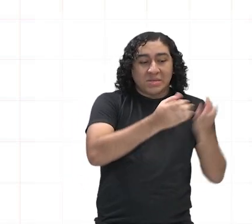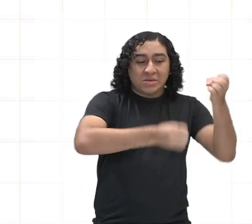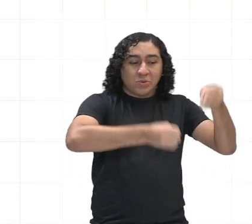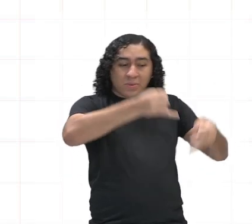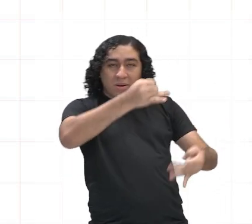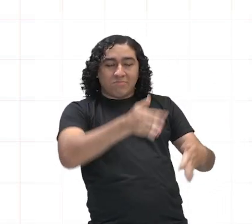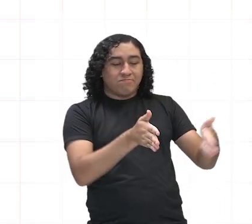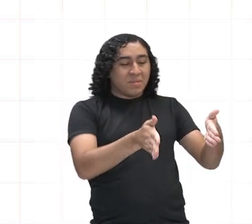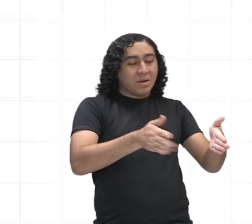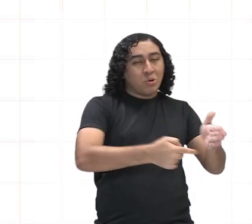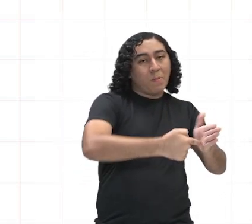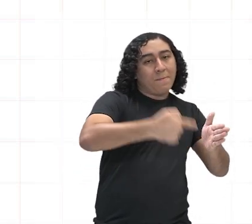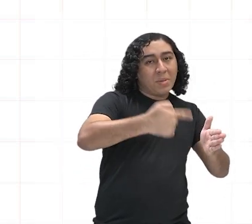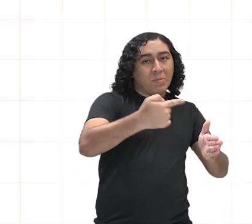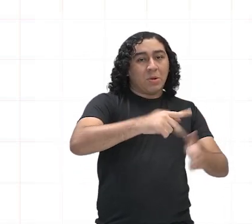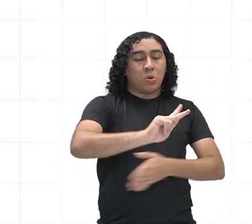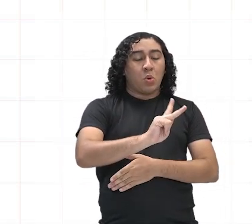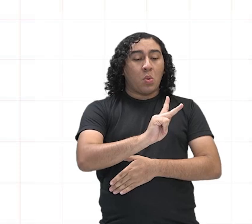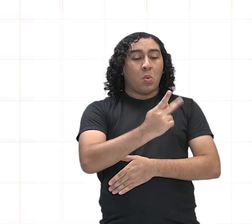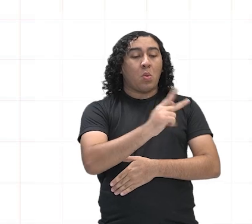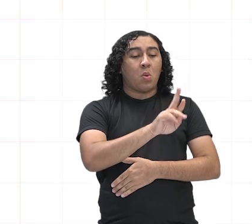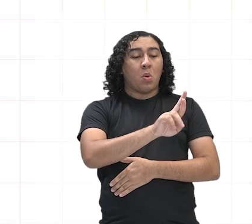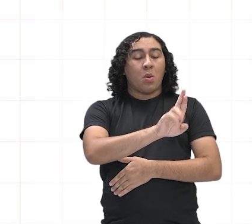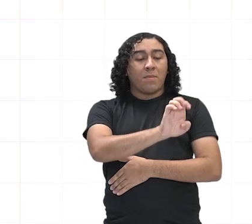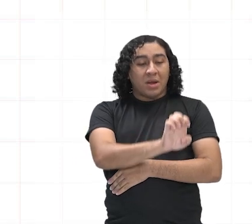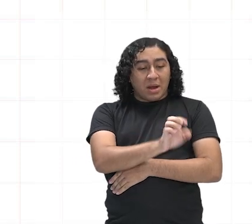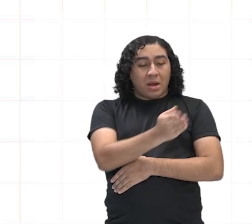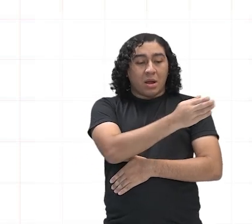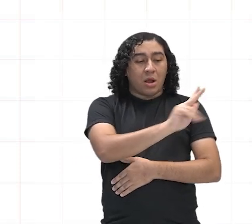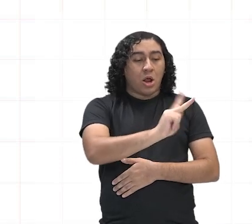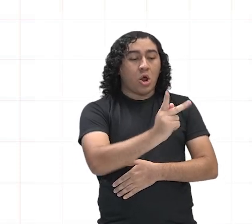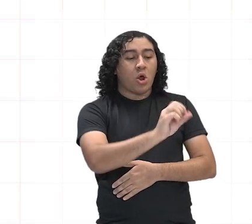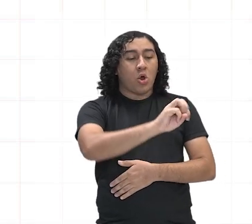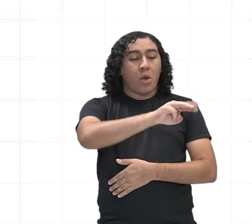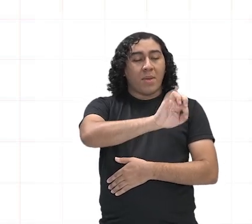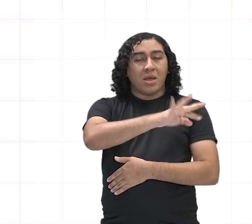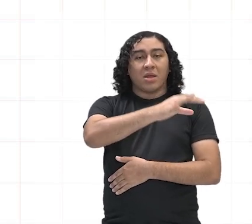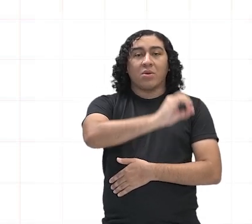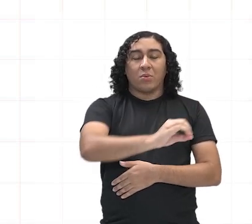Ele vai corresponder, então, à primeira fase da Grécia Antiga, que